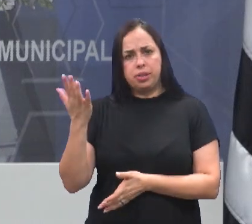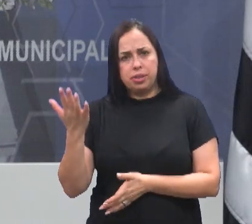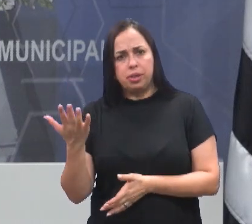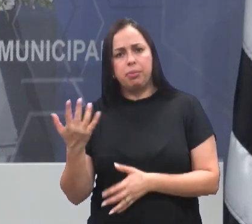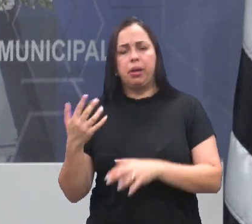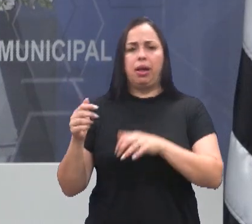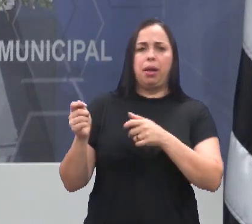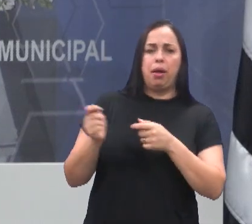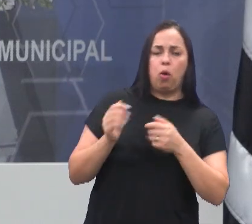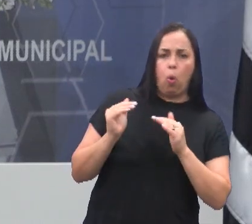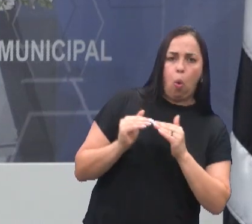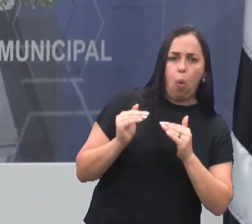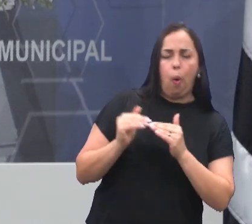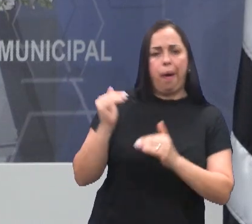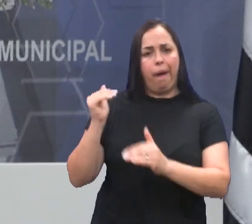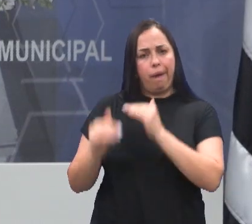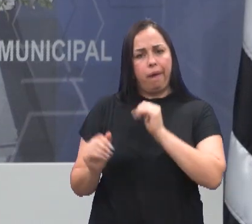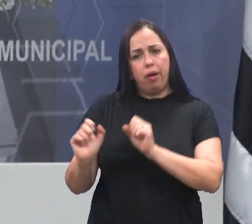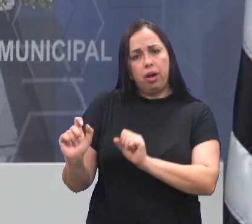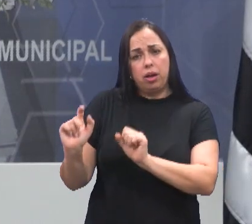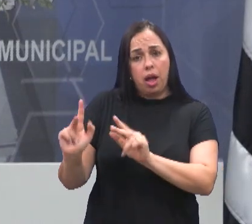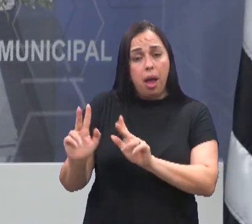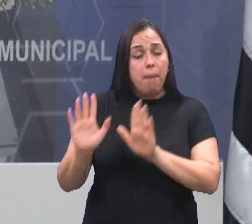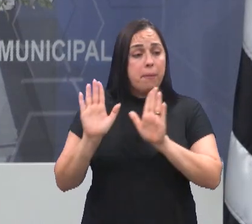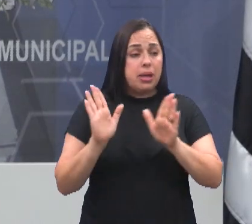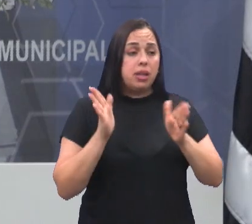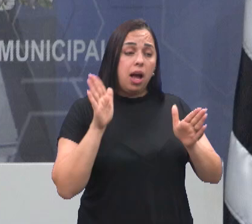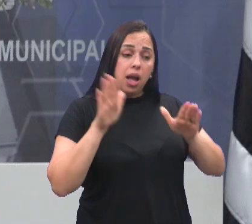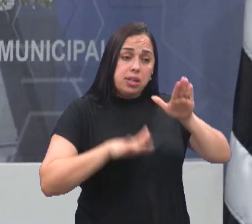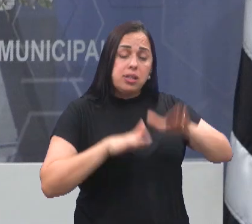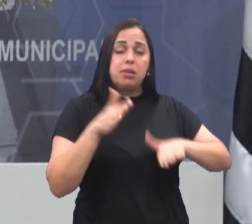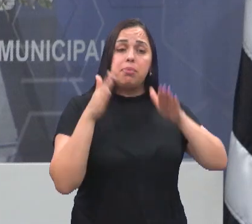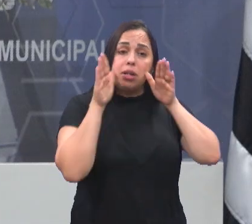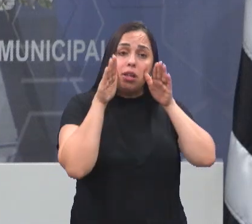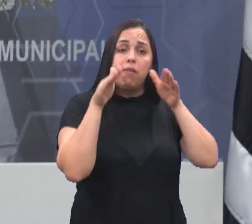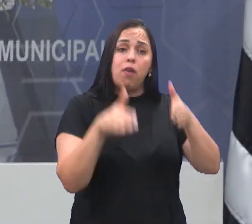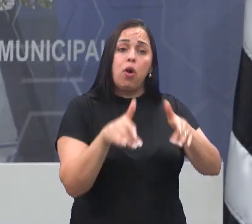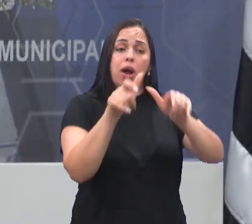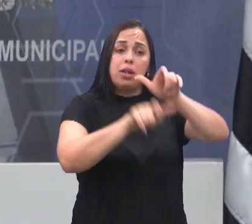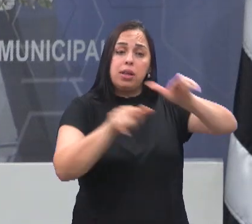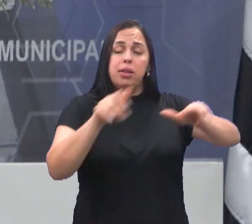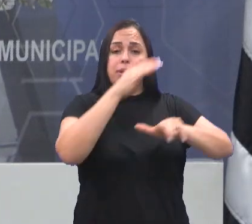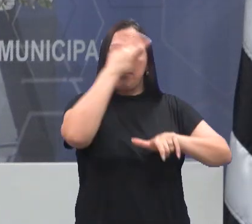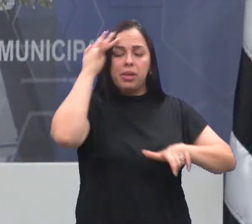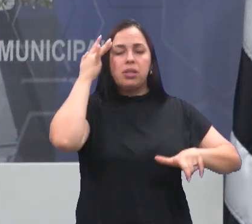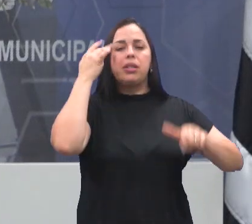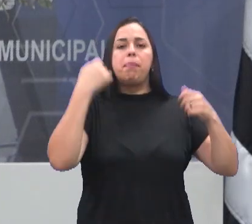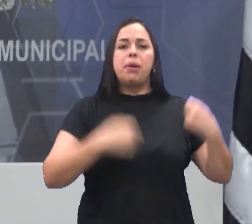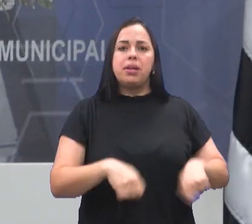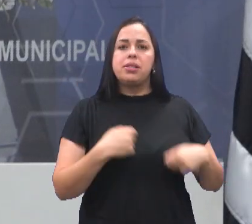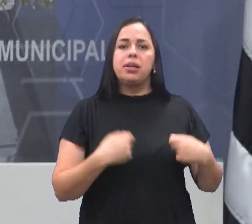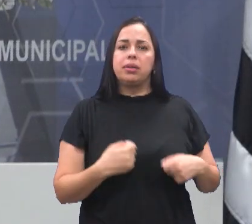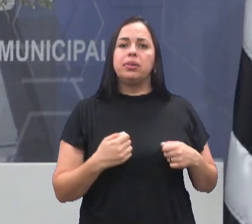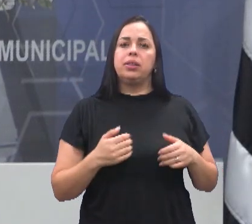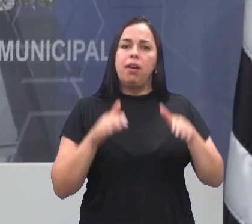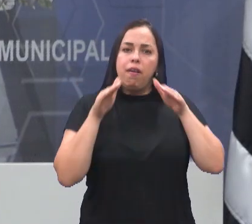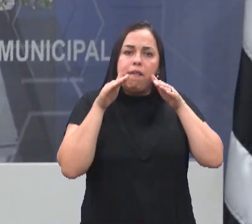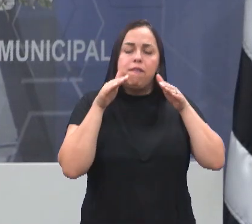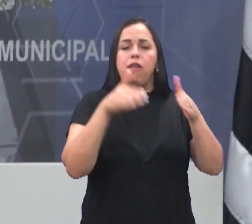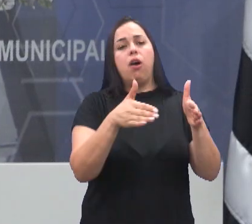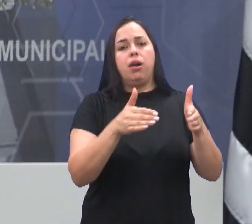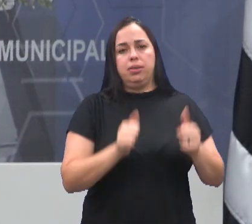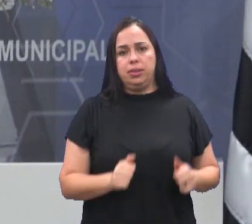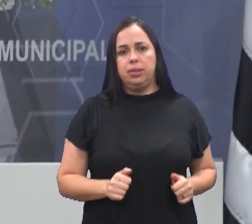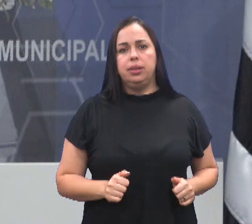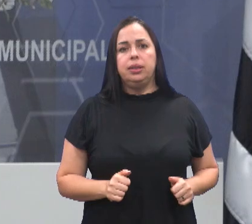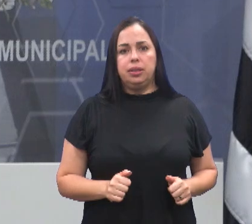estar na situação, e olhar para o ser humano, olhar para os mais necessitados e olhar para esses casos